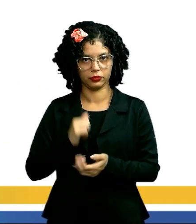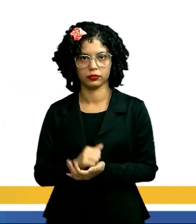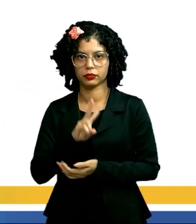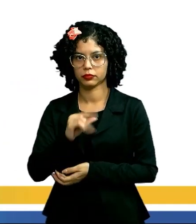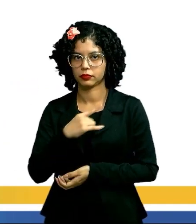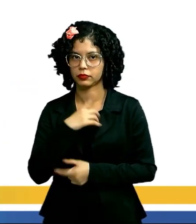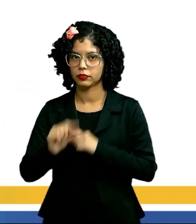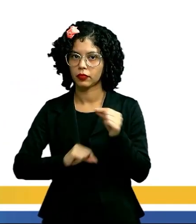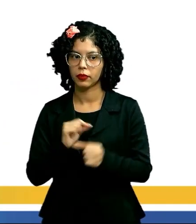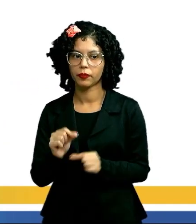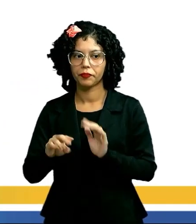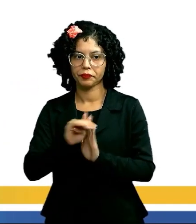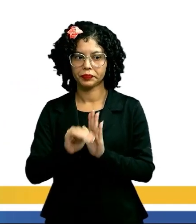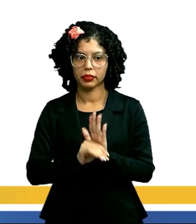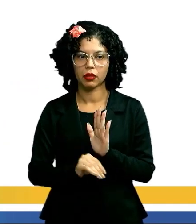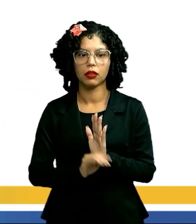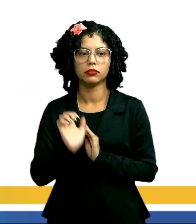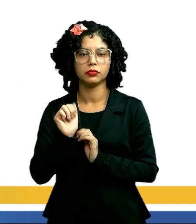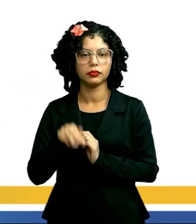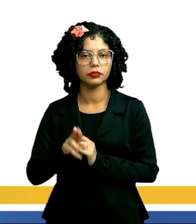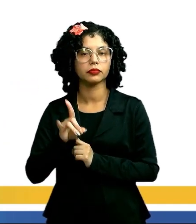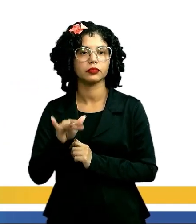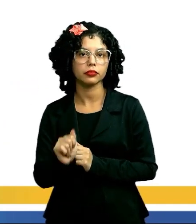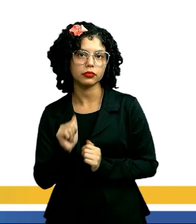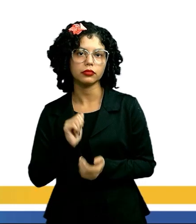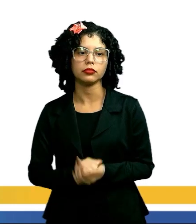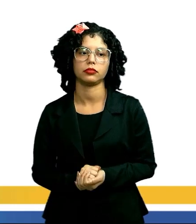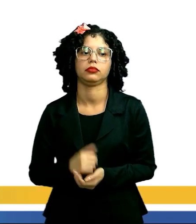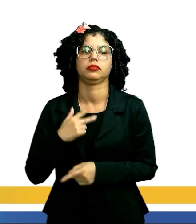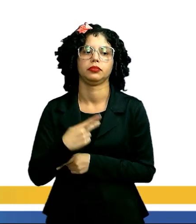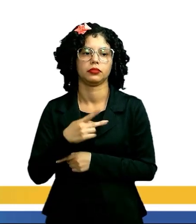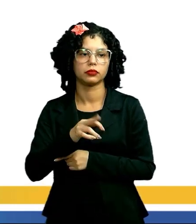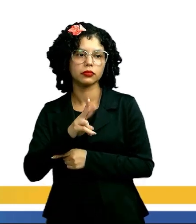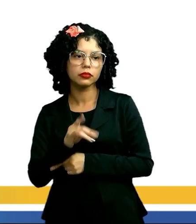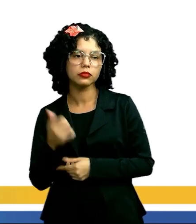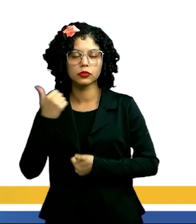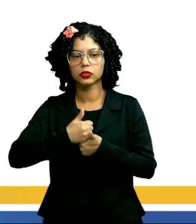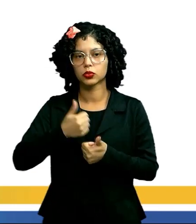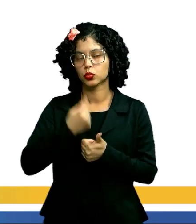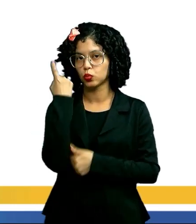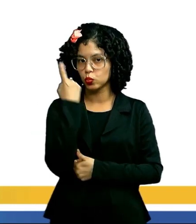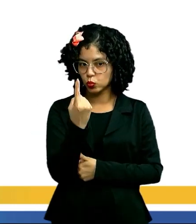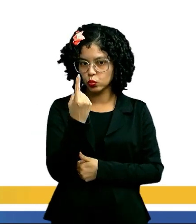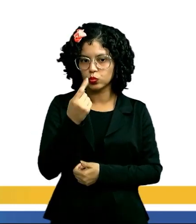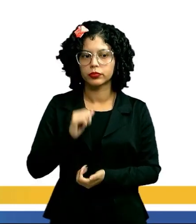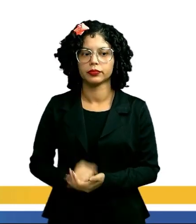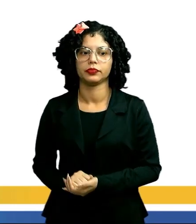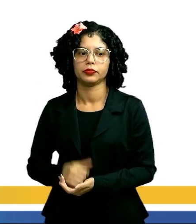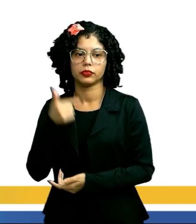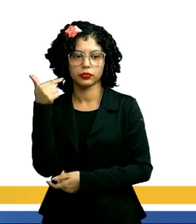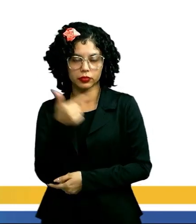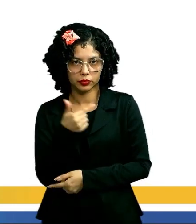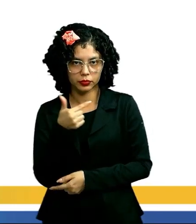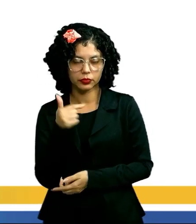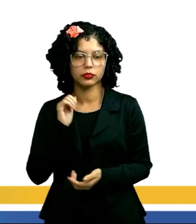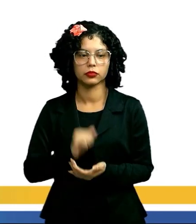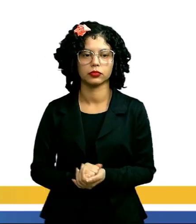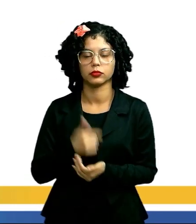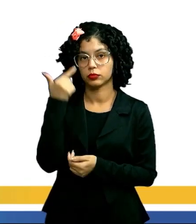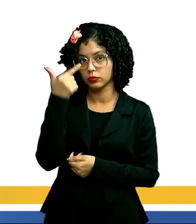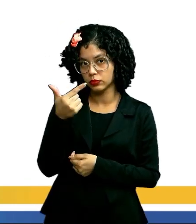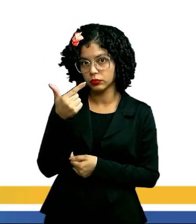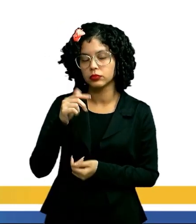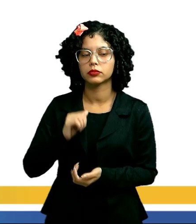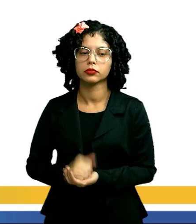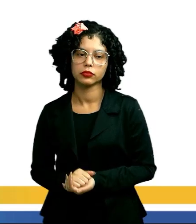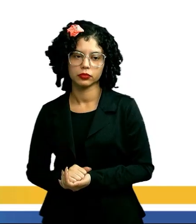ter a classificação da amina. Então, eu posso ter uma amina primária, onde eu substituo um hidrogênio, uma amina secundária, onde eu vou